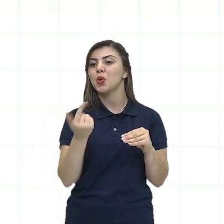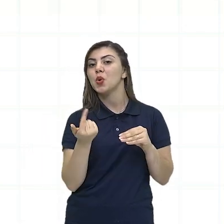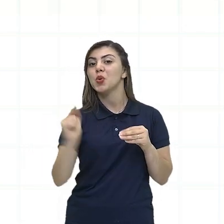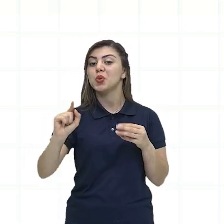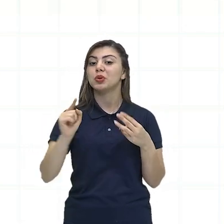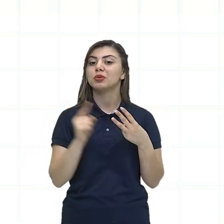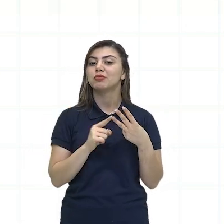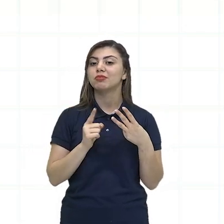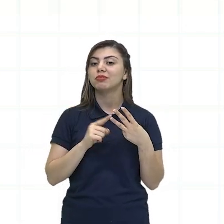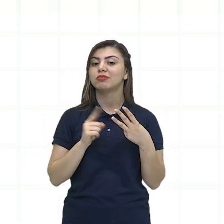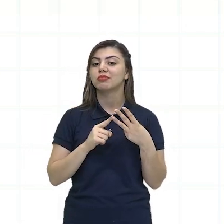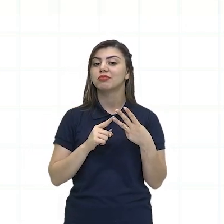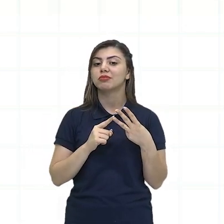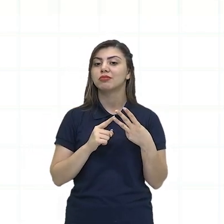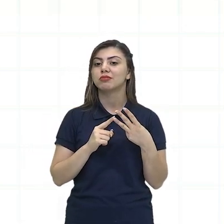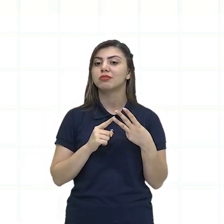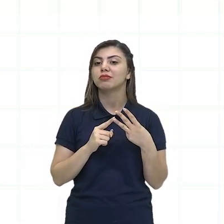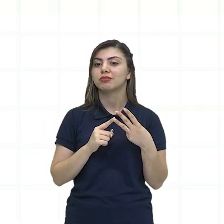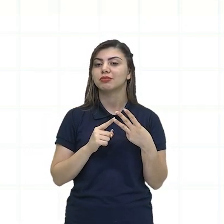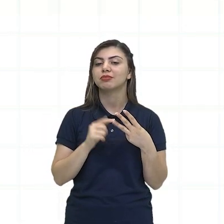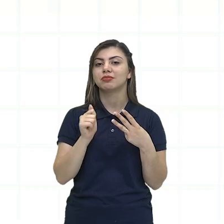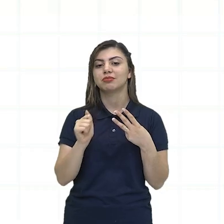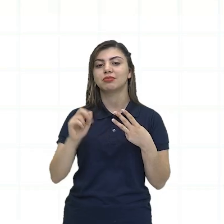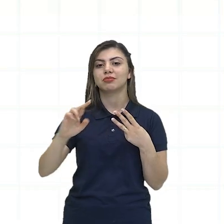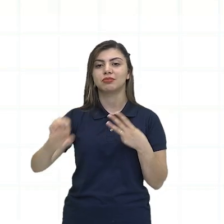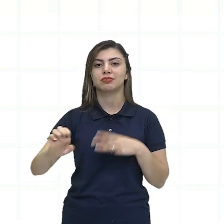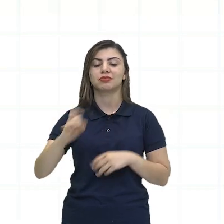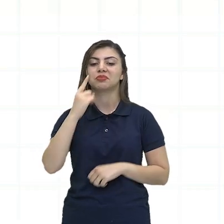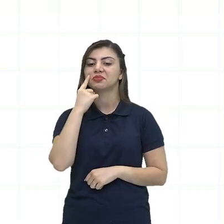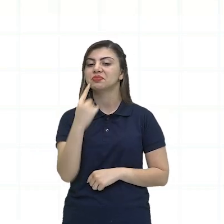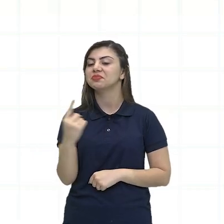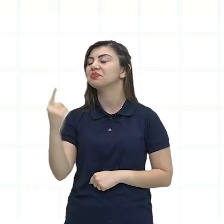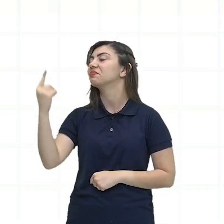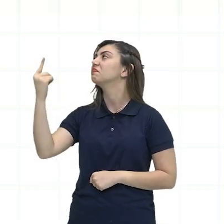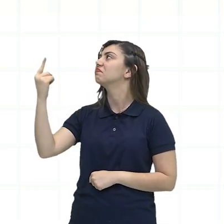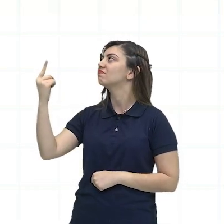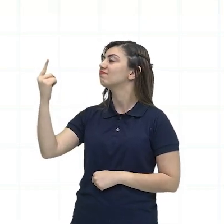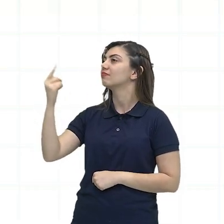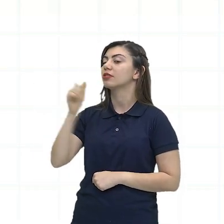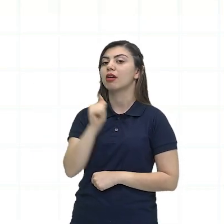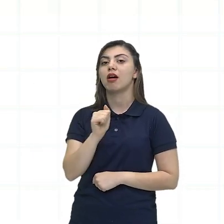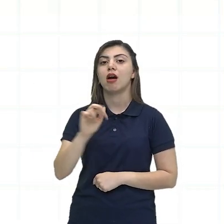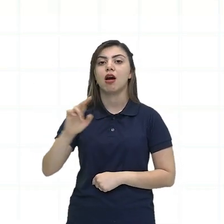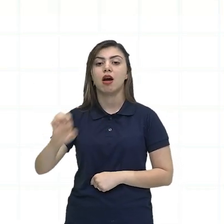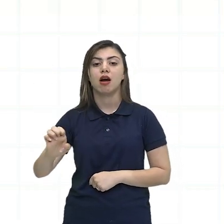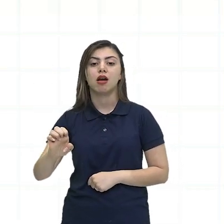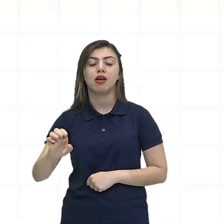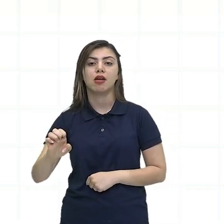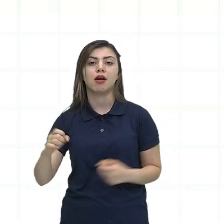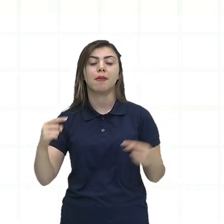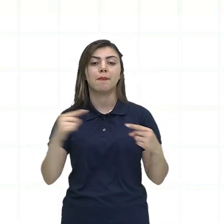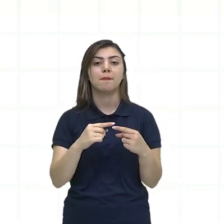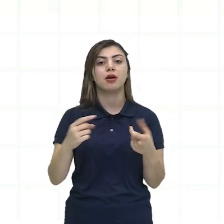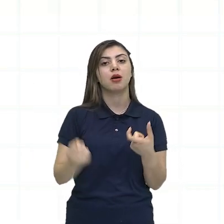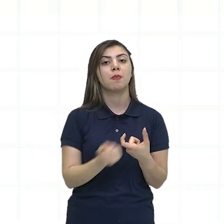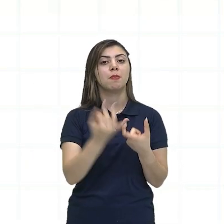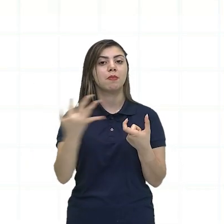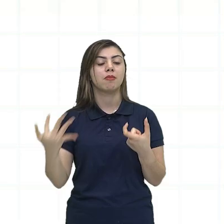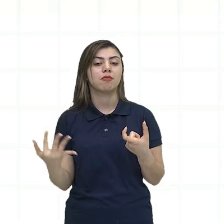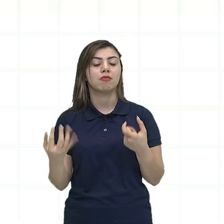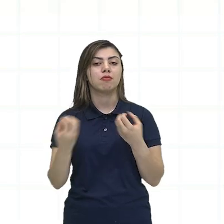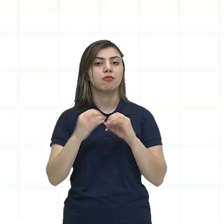utilizar? Vamos ver? É o are, né? O are. O are, ele vai indicar plural na minha